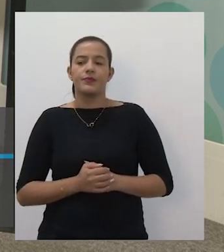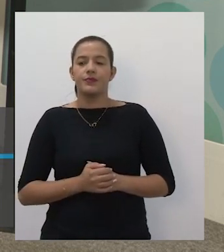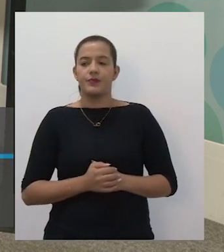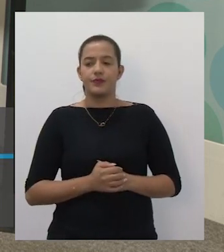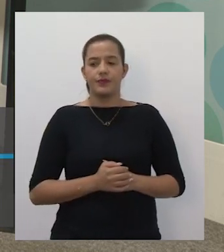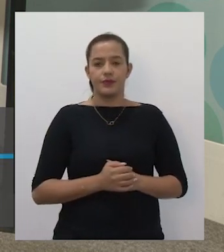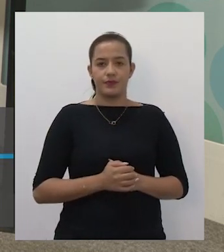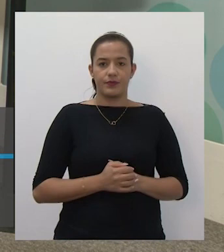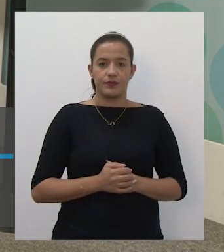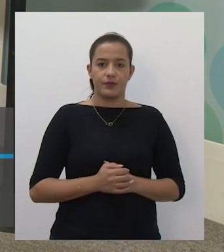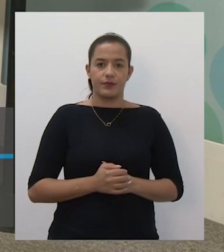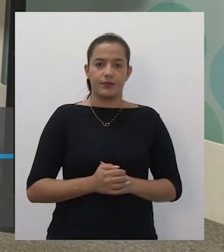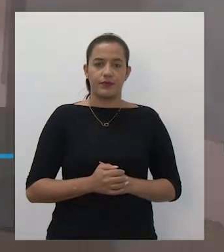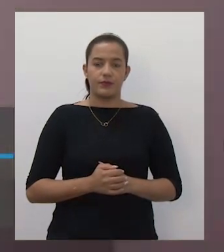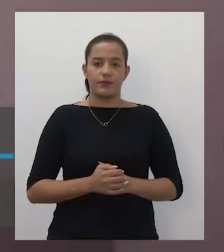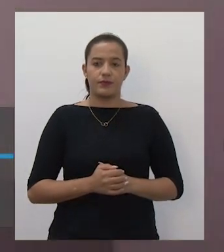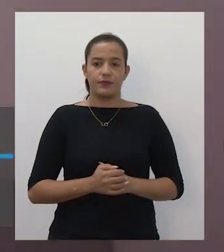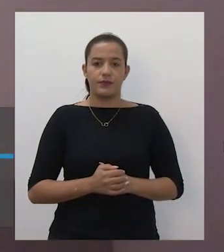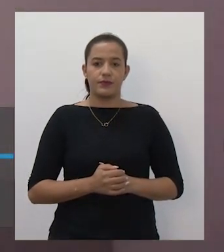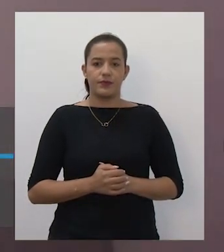Vamos lá.